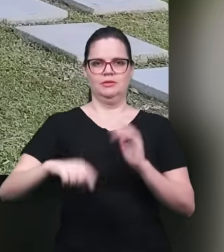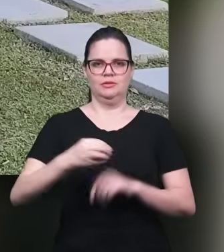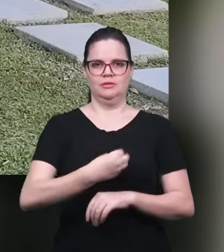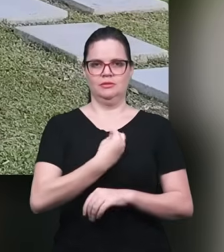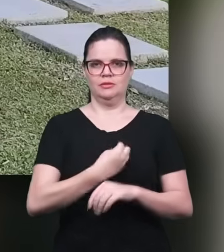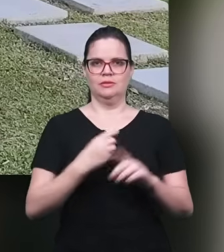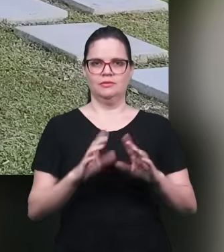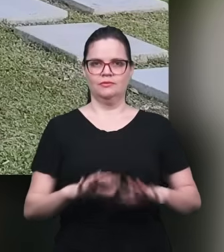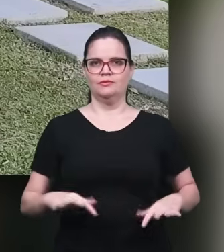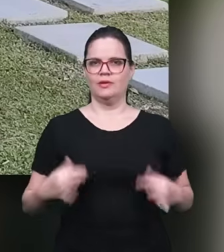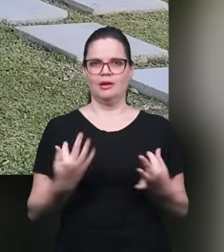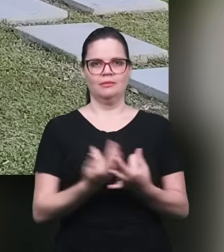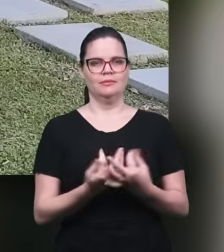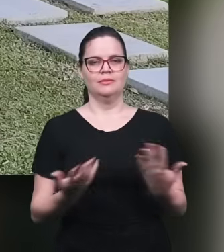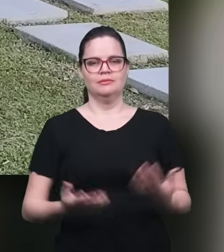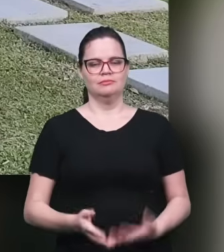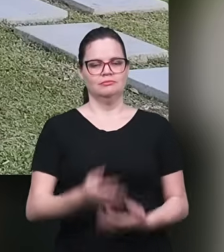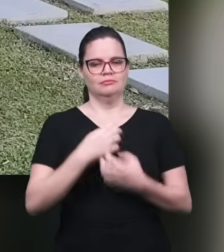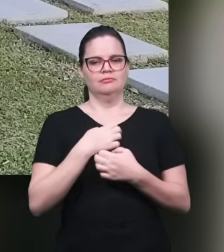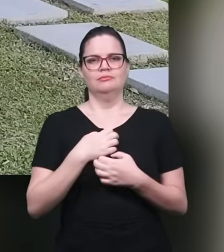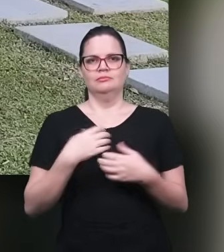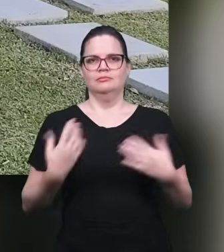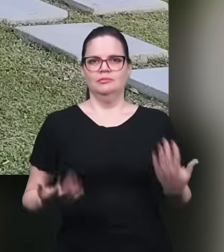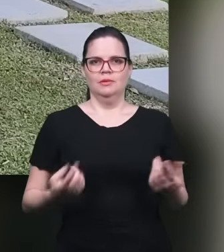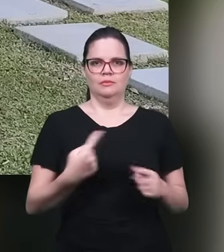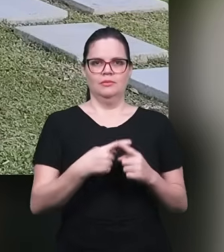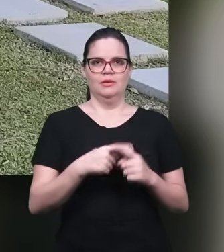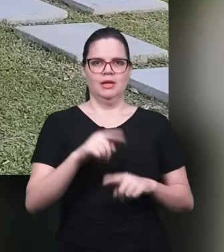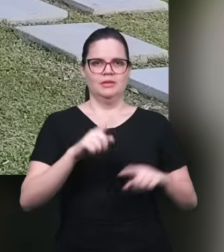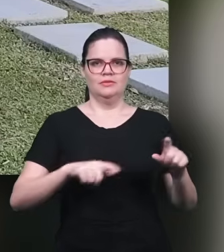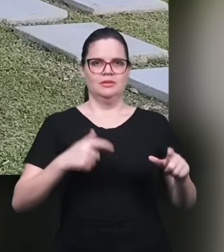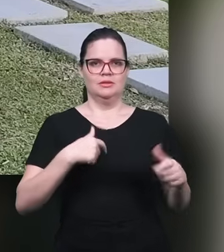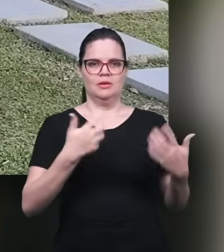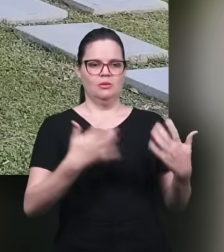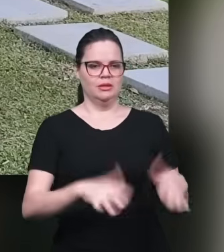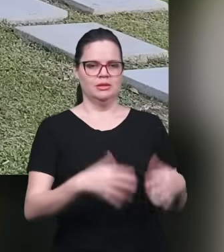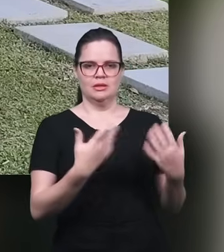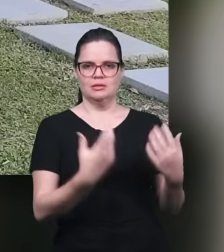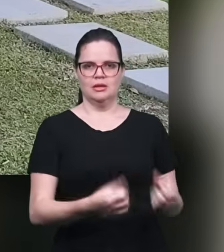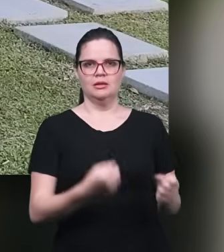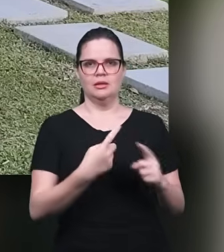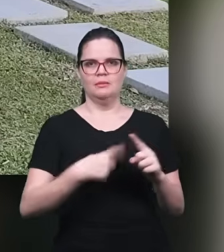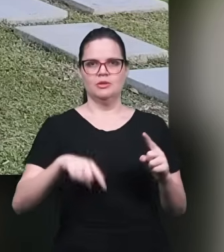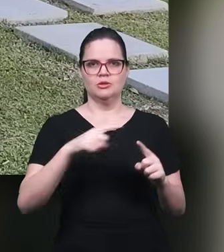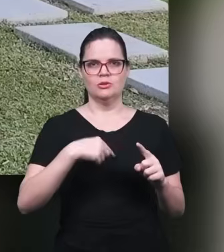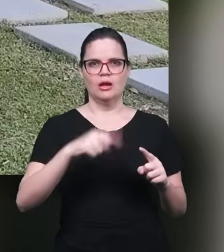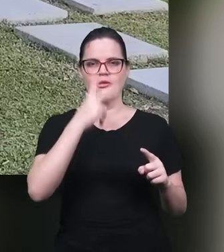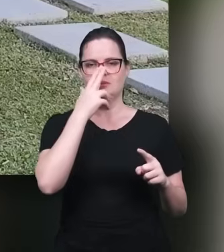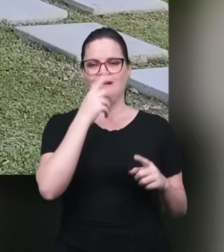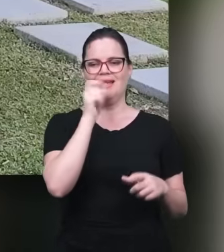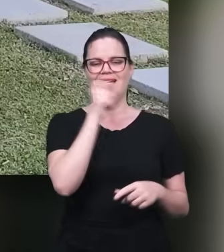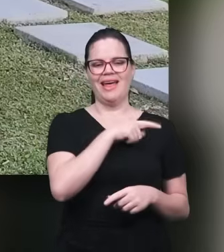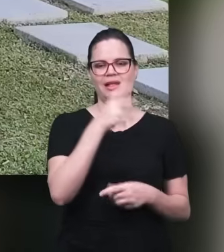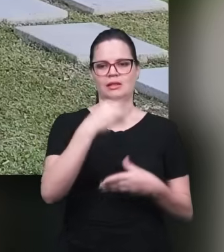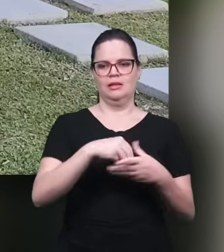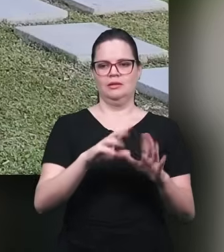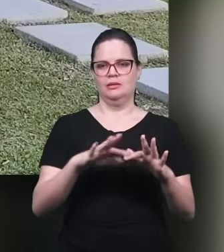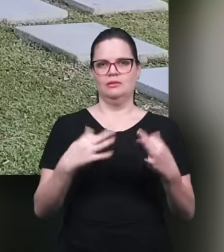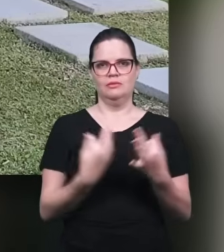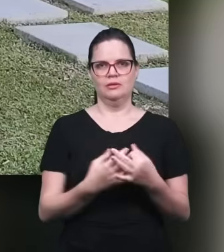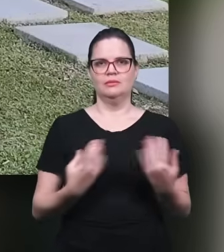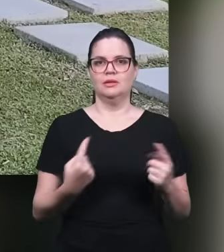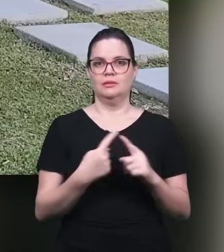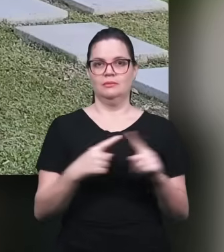nossa família, assim, sentiu muito, não aceitou e por muitos momentos nós viramos até motivo de piada dentro da nossa